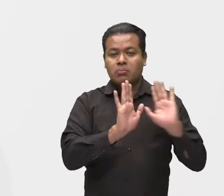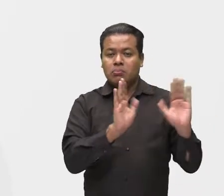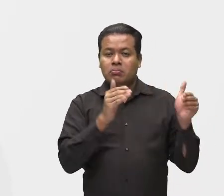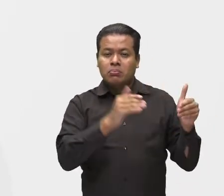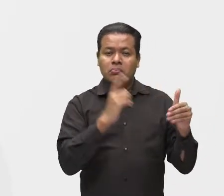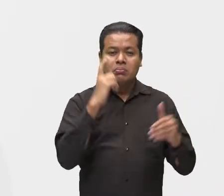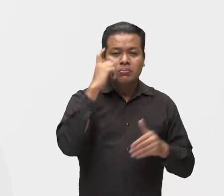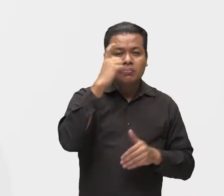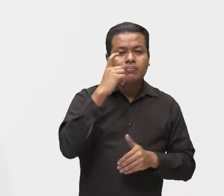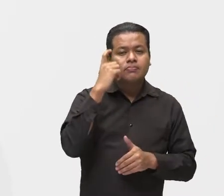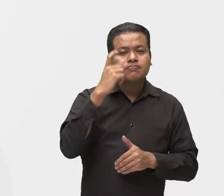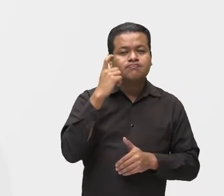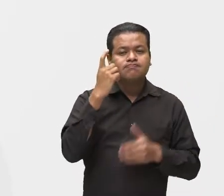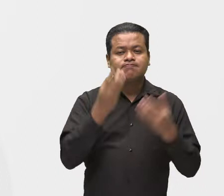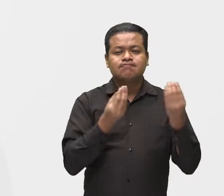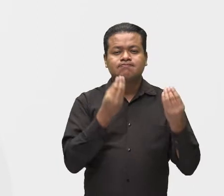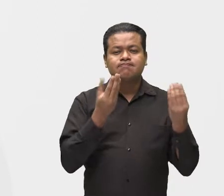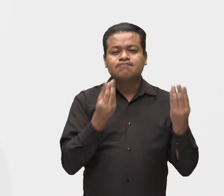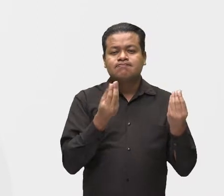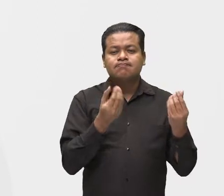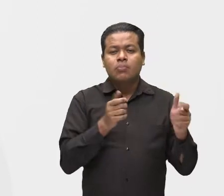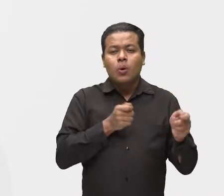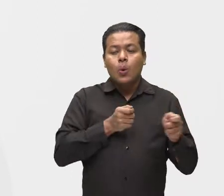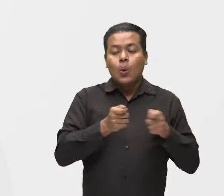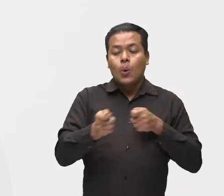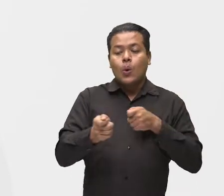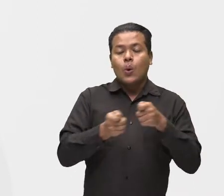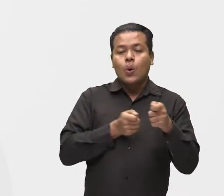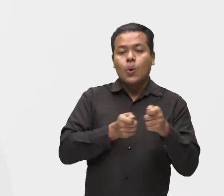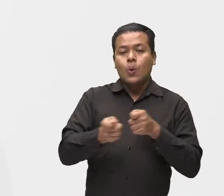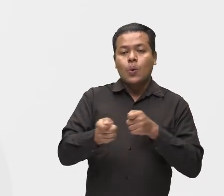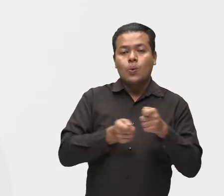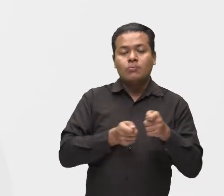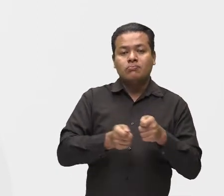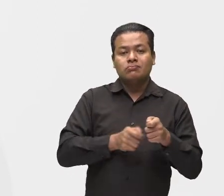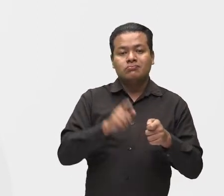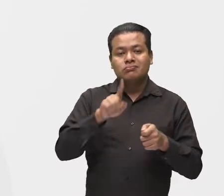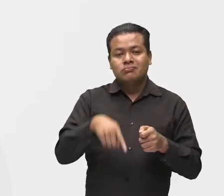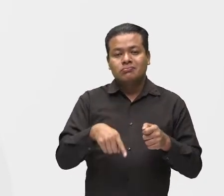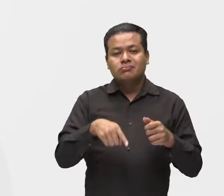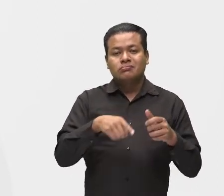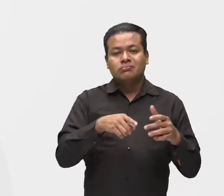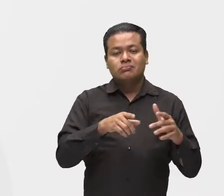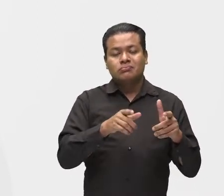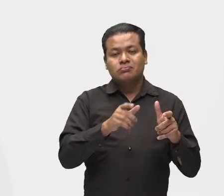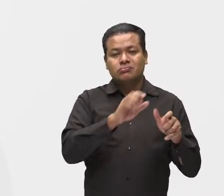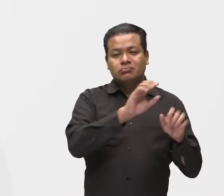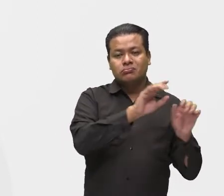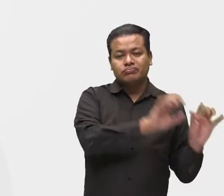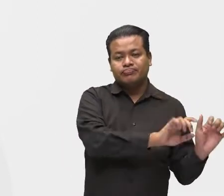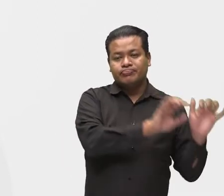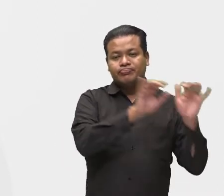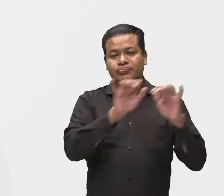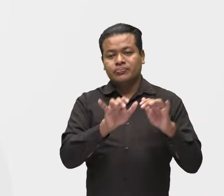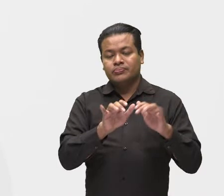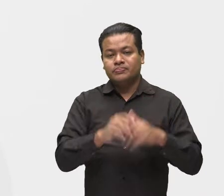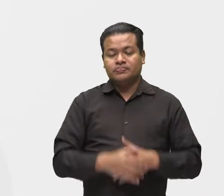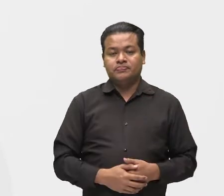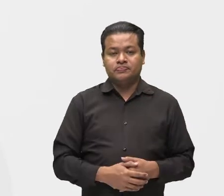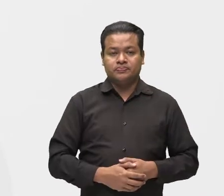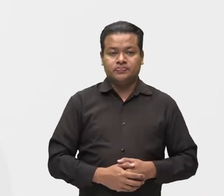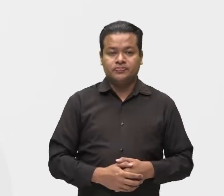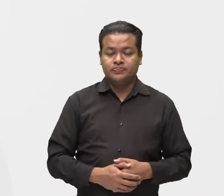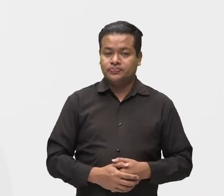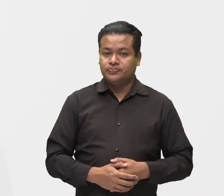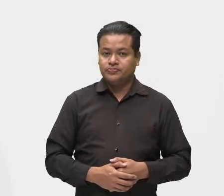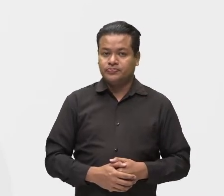grande, né? Em diminuir, em controlar melhor a coisa aí das imigrações em geral na Turquia. Na próxima tela, a